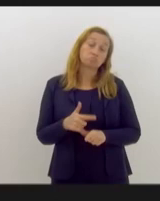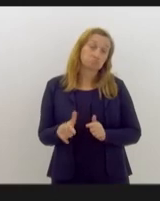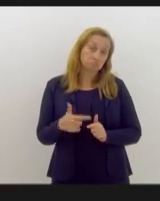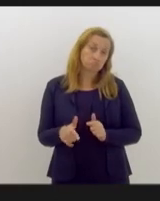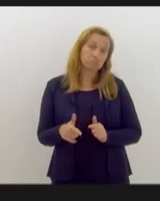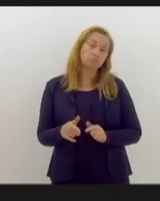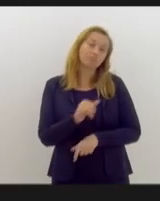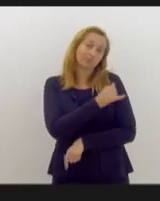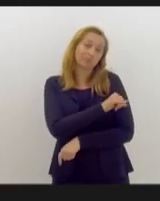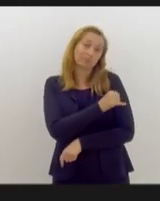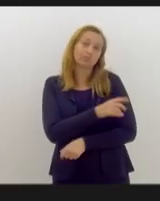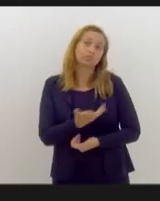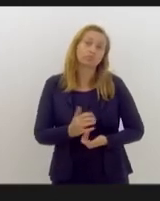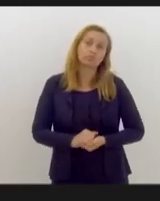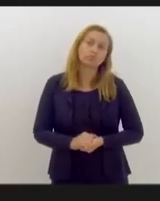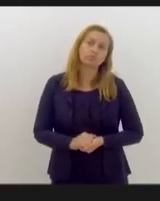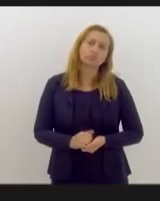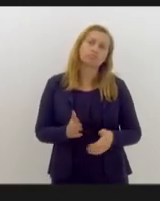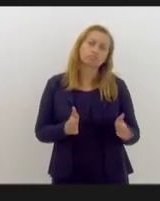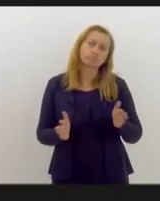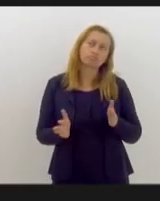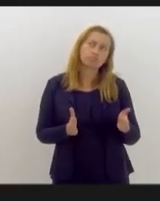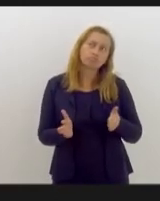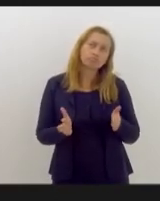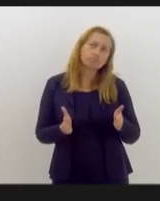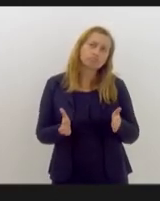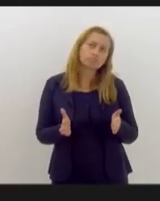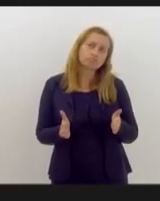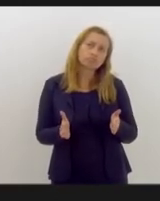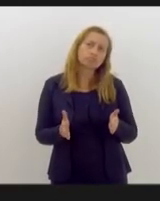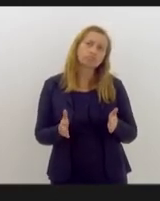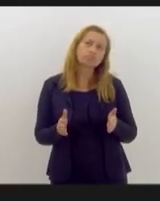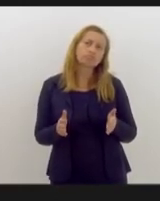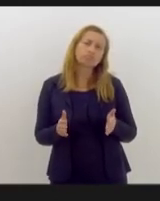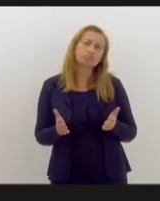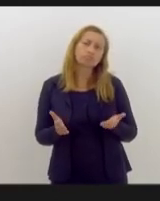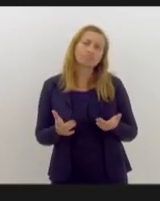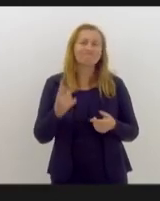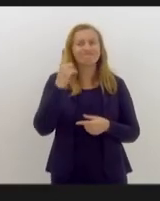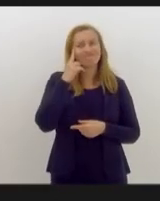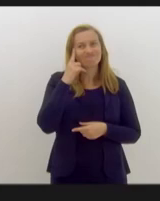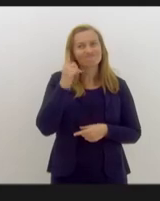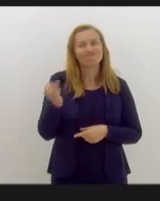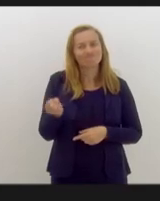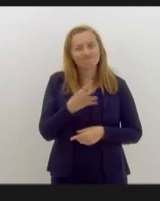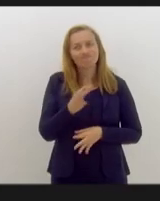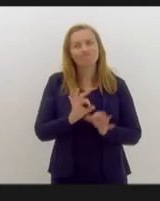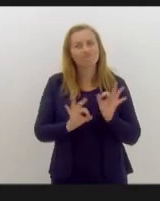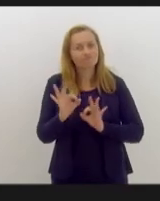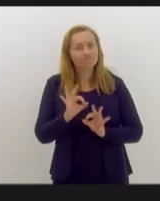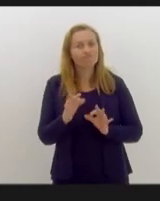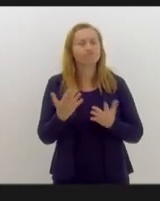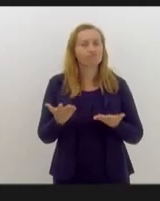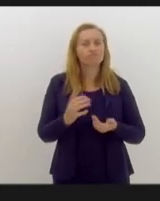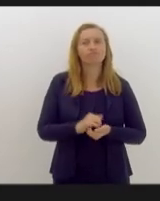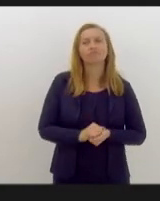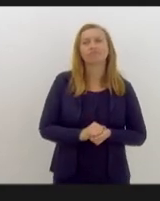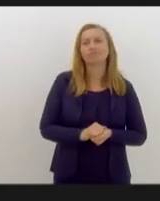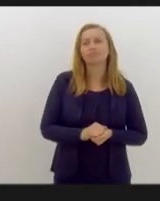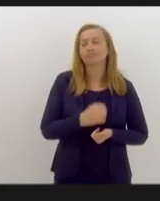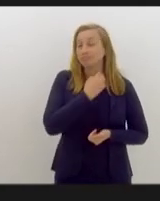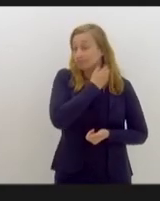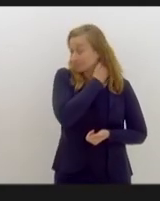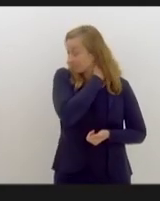no Rio de Janeiro. Nós já estamos em fase, em nível nacional, de pensar um novo plano nacional, né,